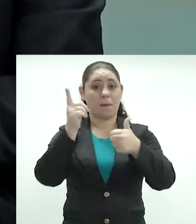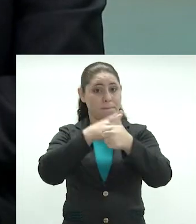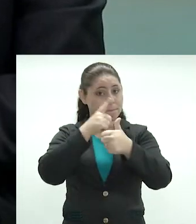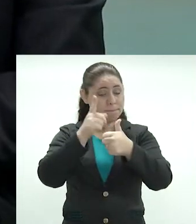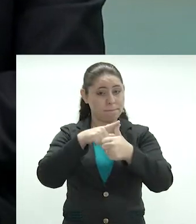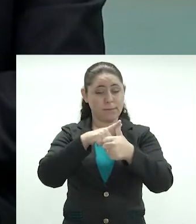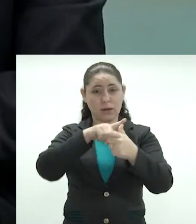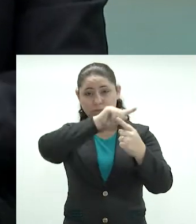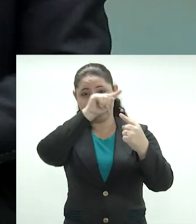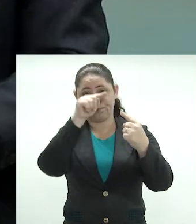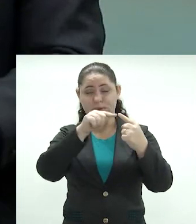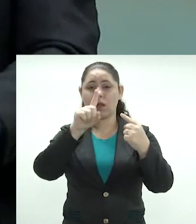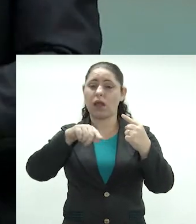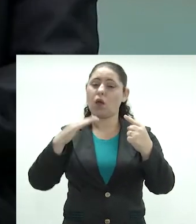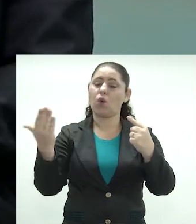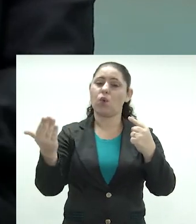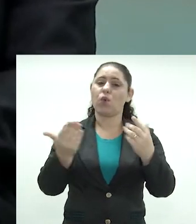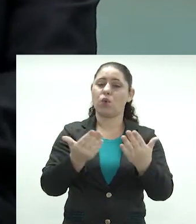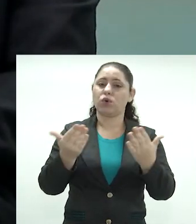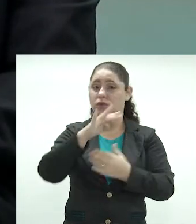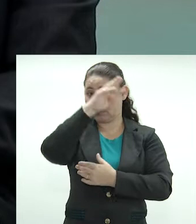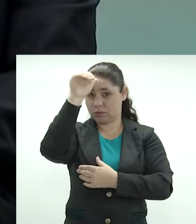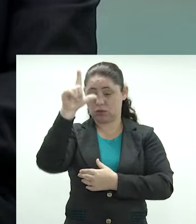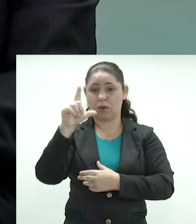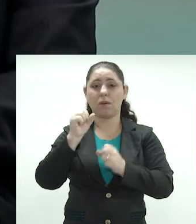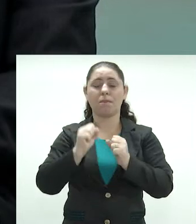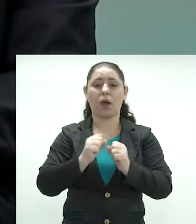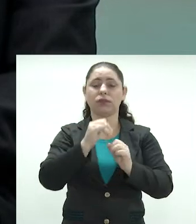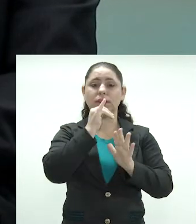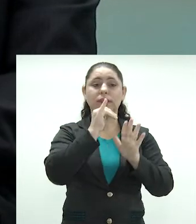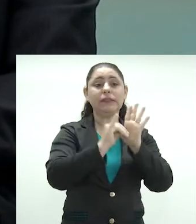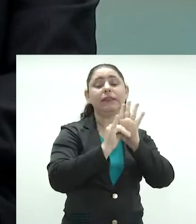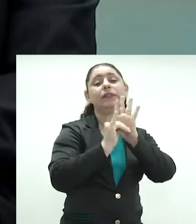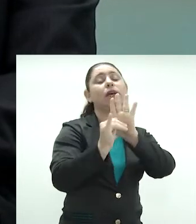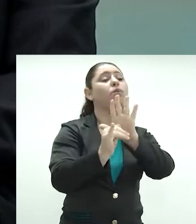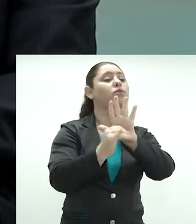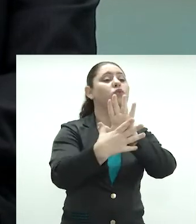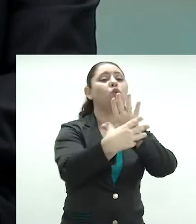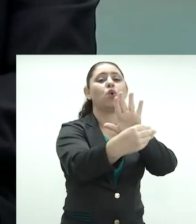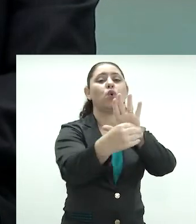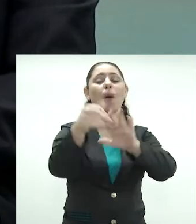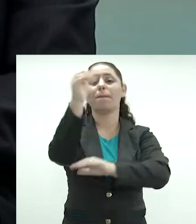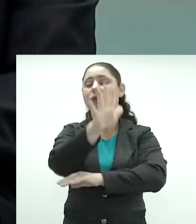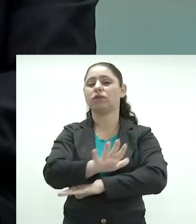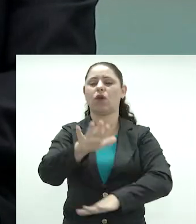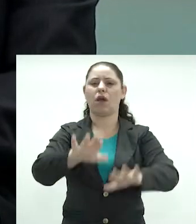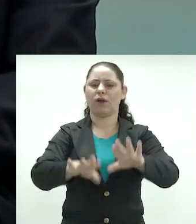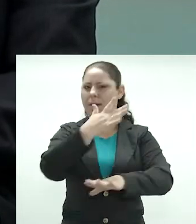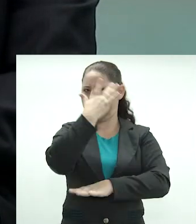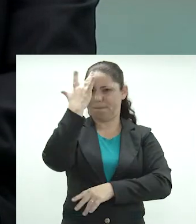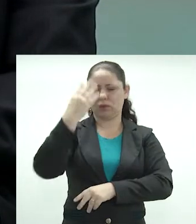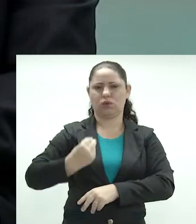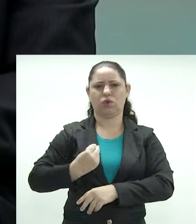funcional. Perfeito. O primeiro ponto que nós direcionamos, e é o foco que hoje o Mato Grosso do Sul pode servir como exemplo para o Brasil,